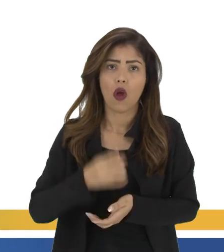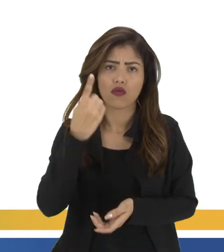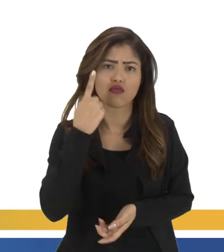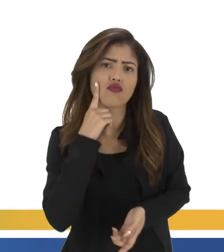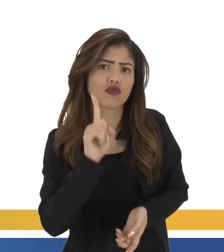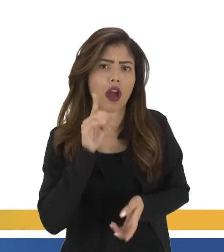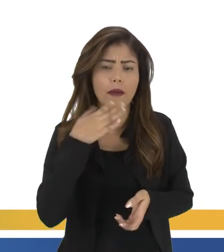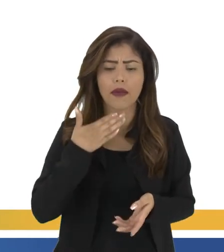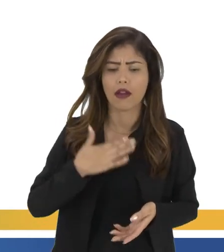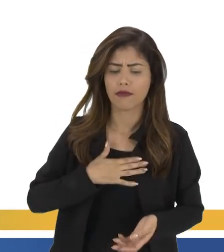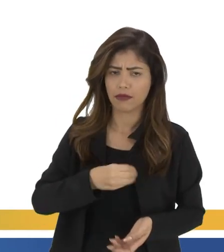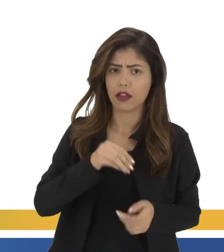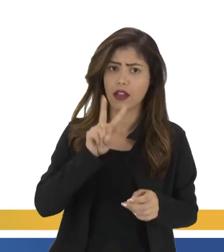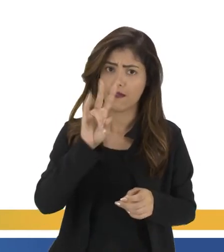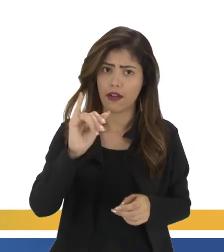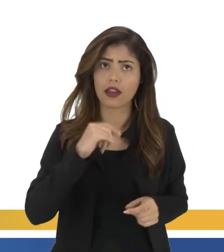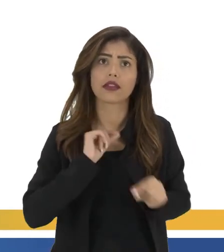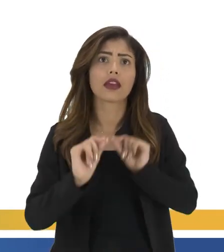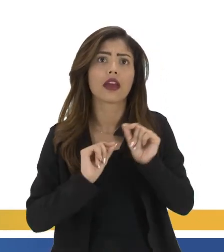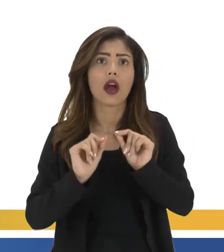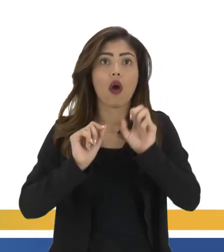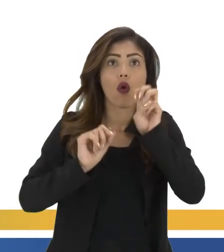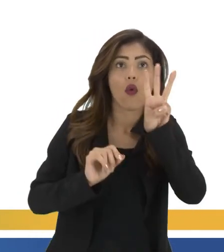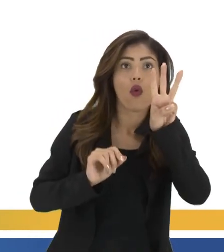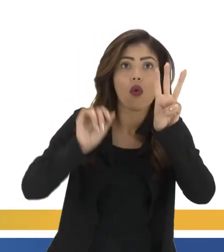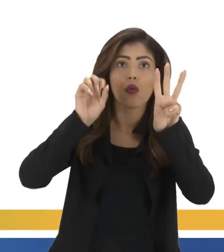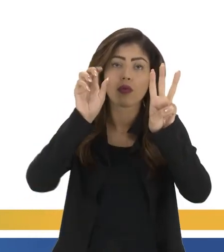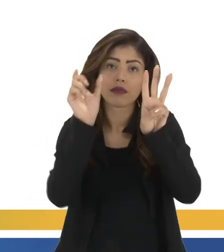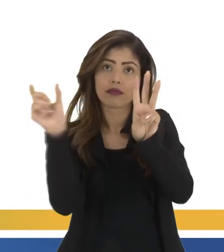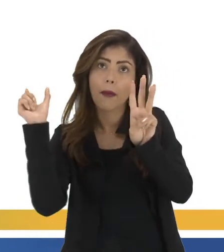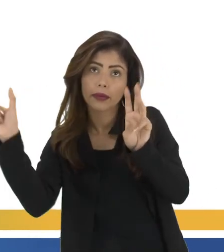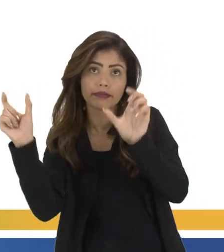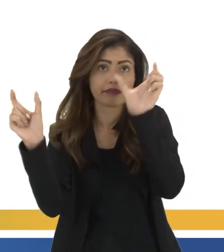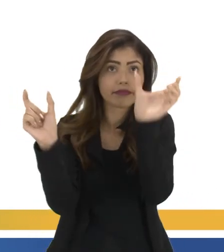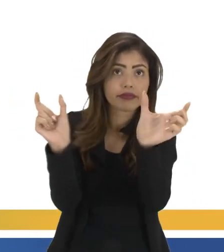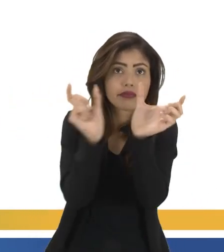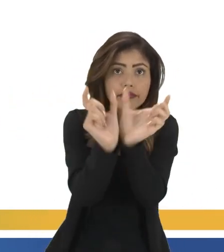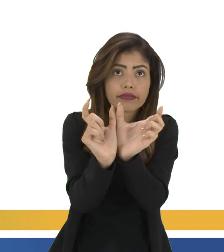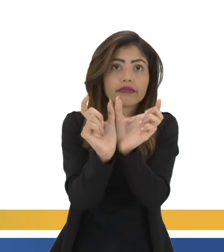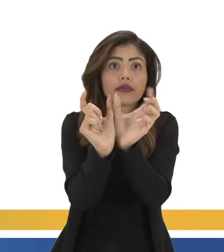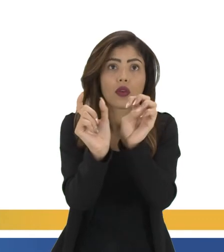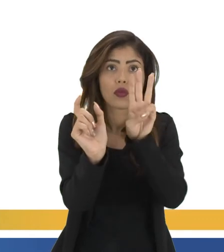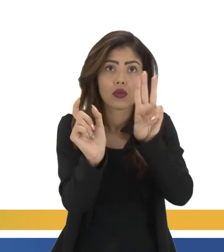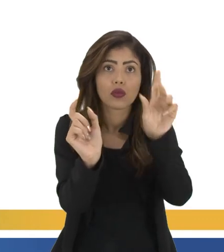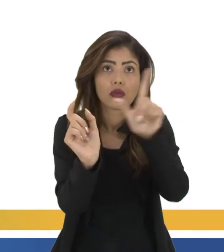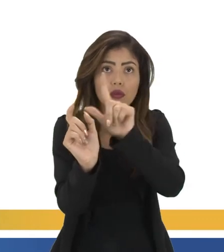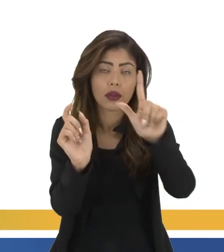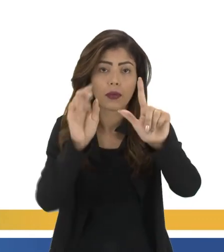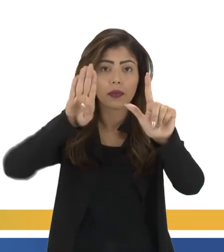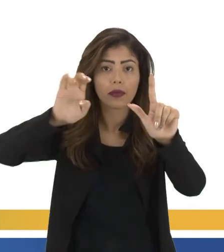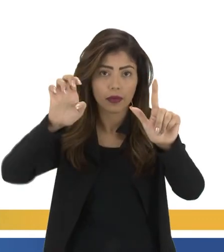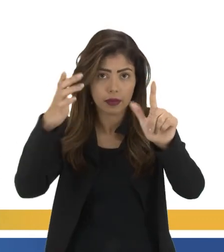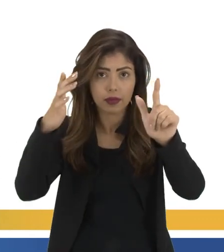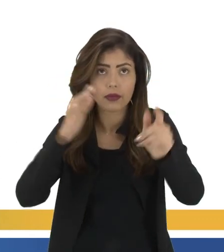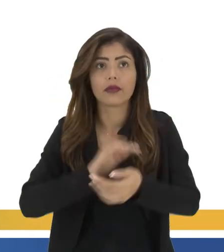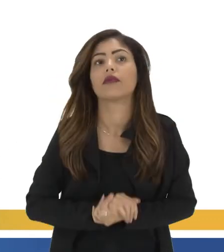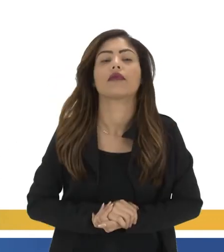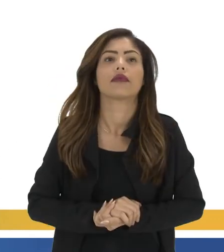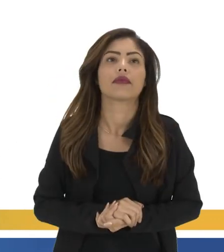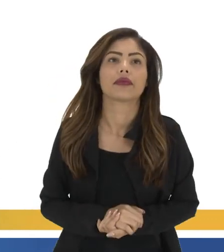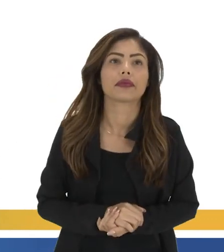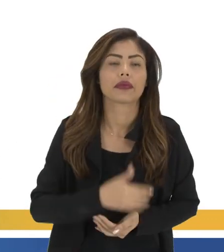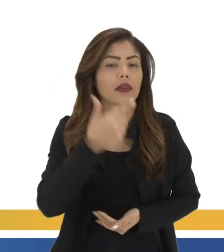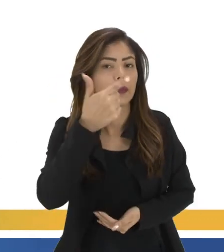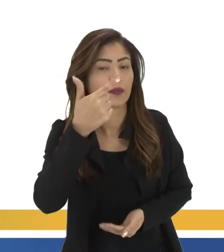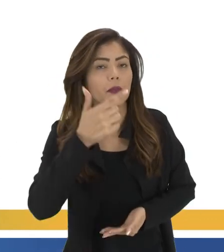eu tenho que fazer? Will be, tá? Porque é o nome do verbo como ele é, no infinitivo.